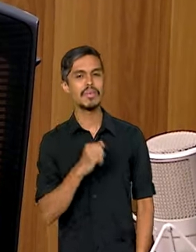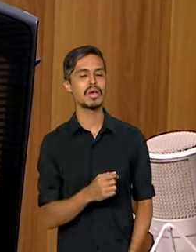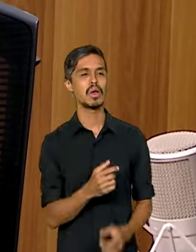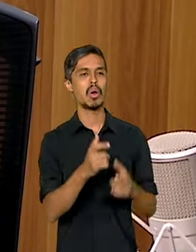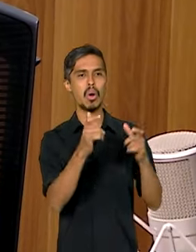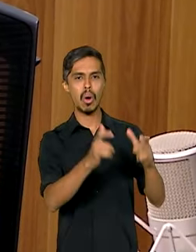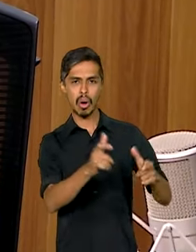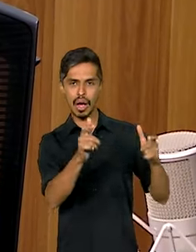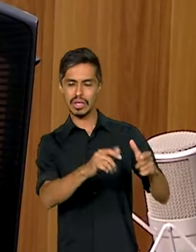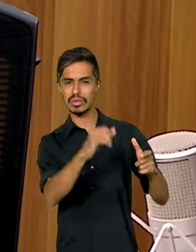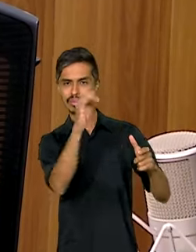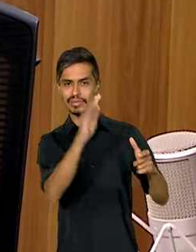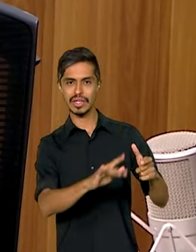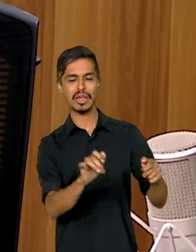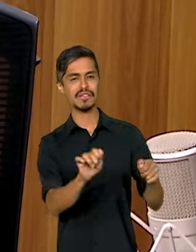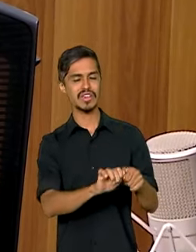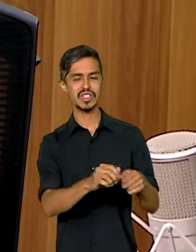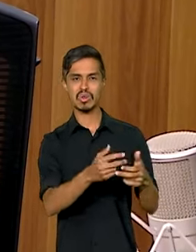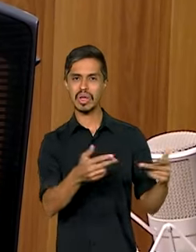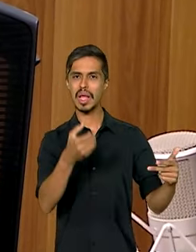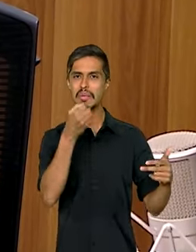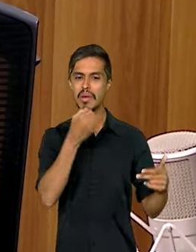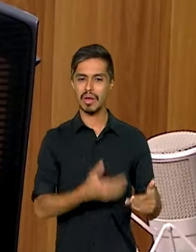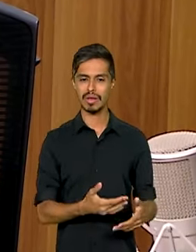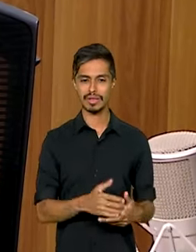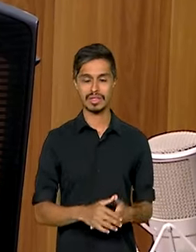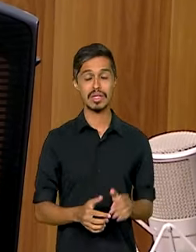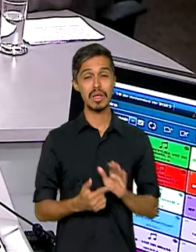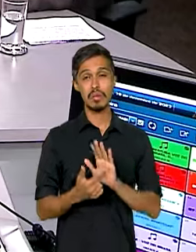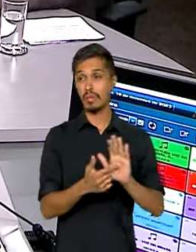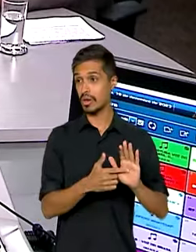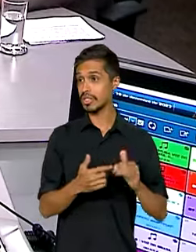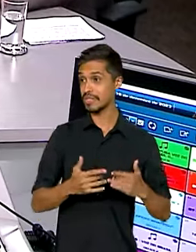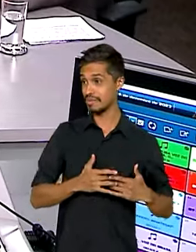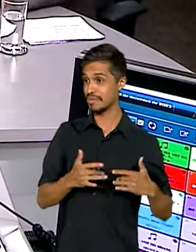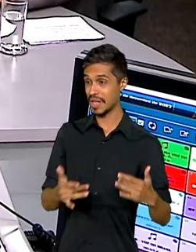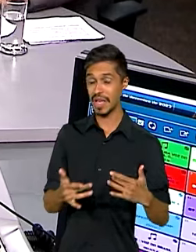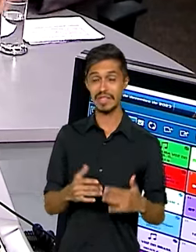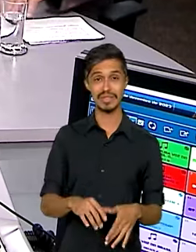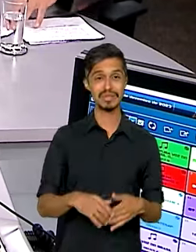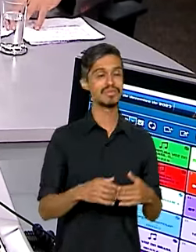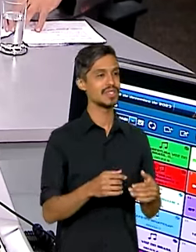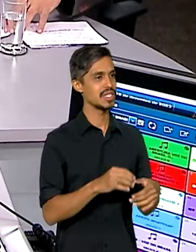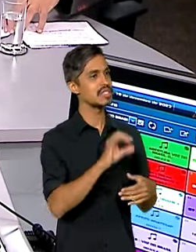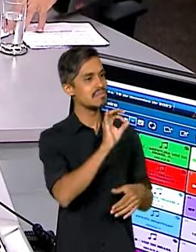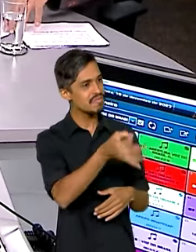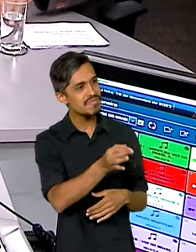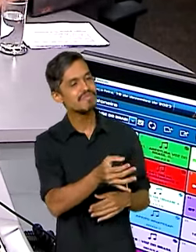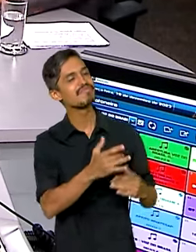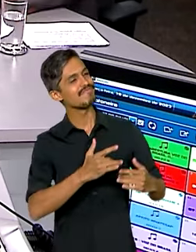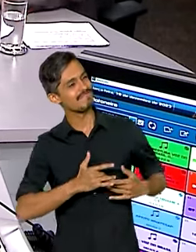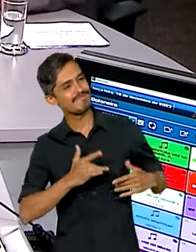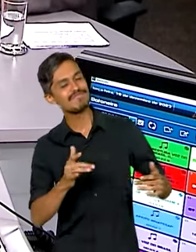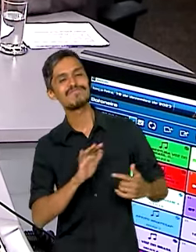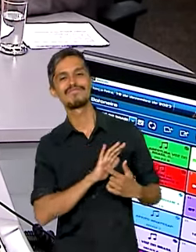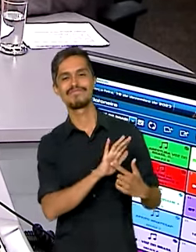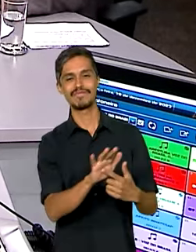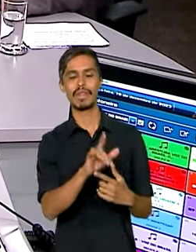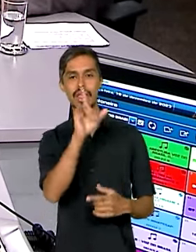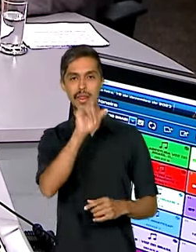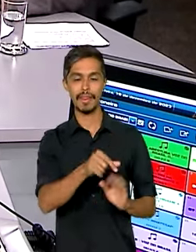lugar do Brasil fez o bem né demonstra a generosidade BR brasileiros né né Eu acho que é uma